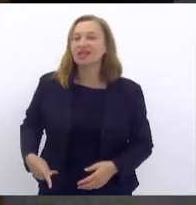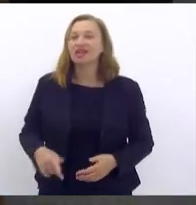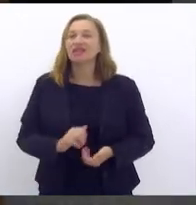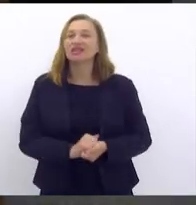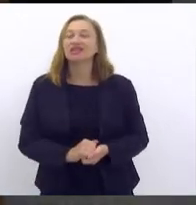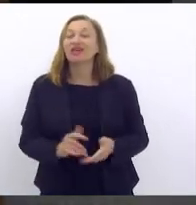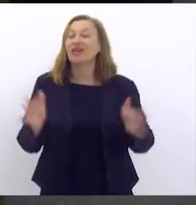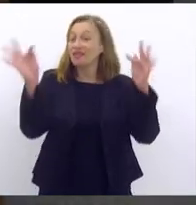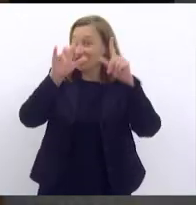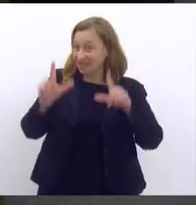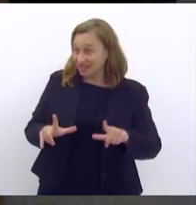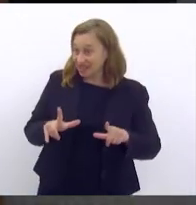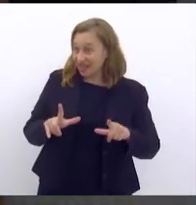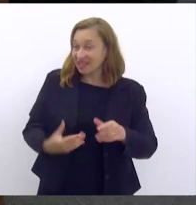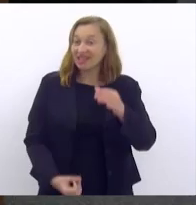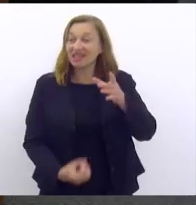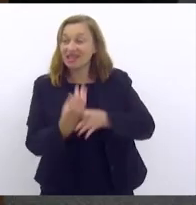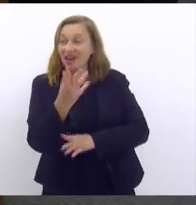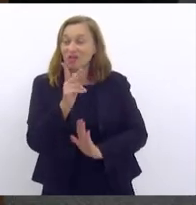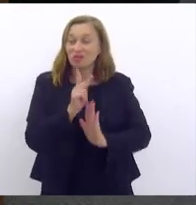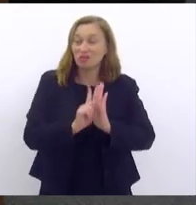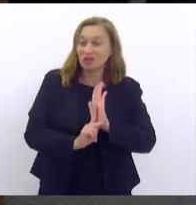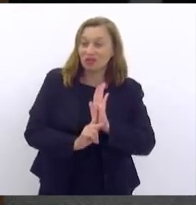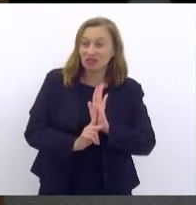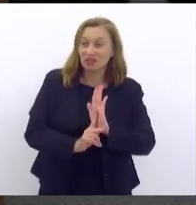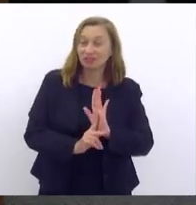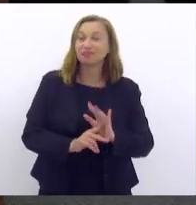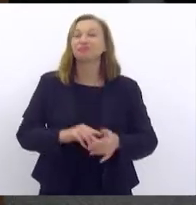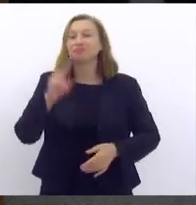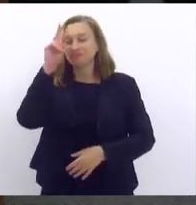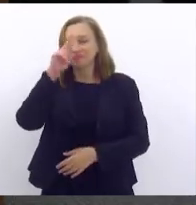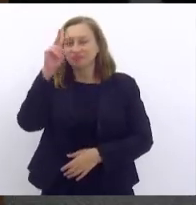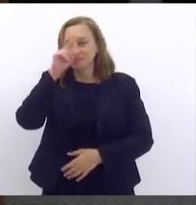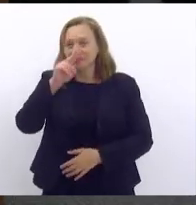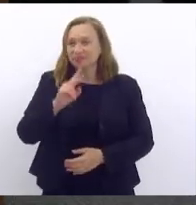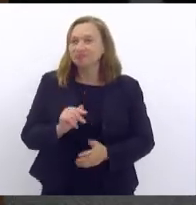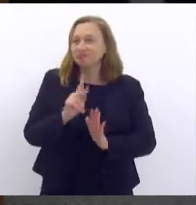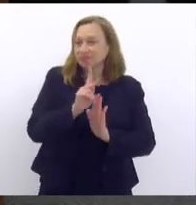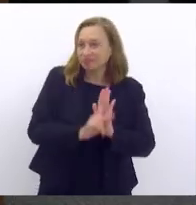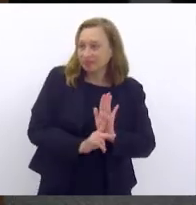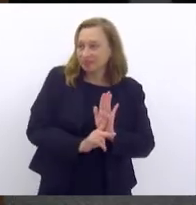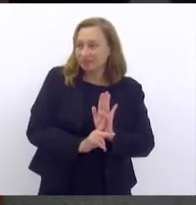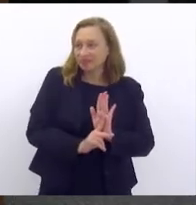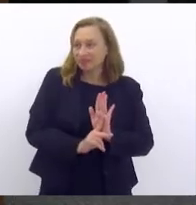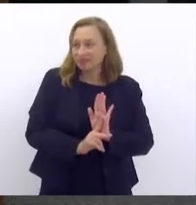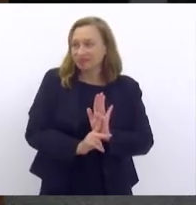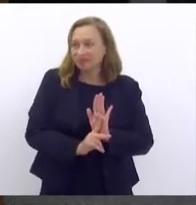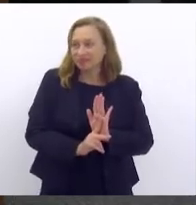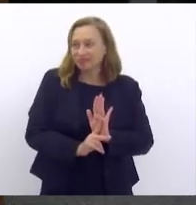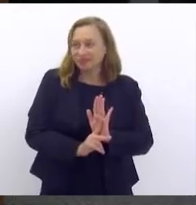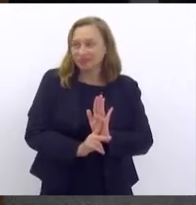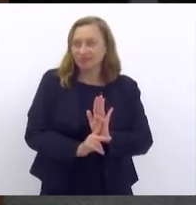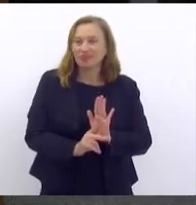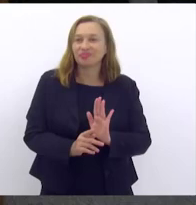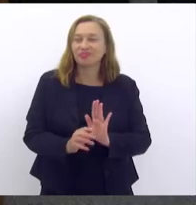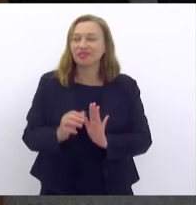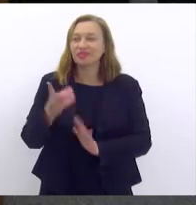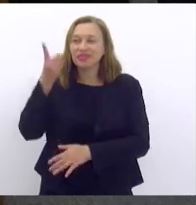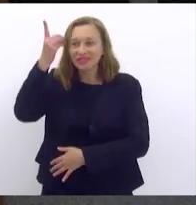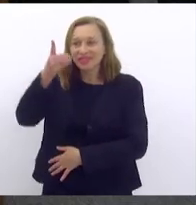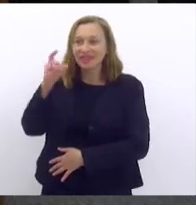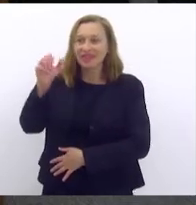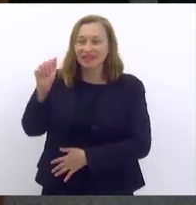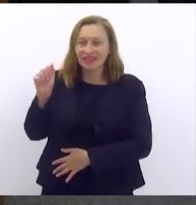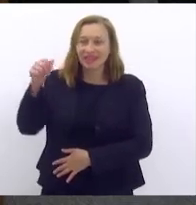que felicidade construir esse projeto, que vale lembrar, é um projeto de autoria aqui minha, do deputado Andrezinho, mas